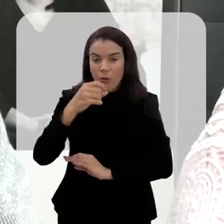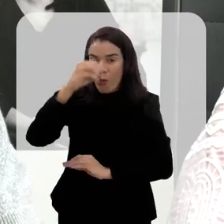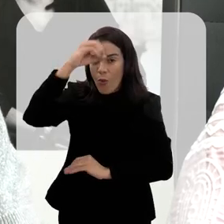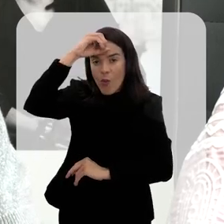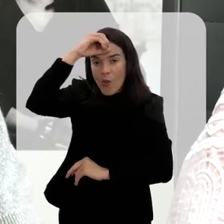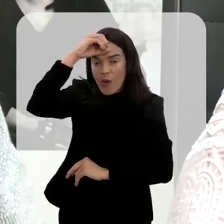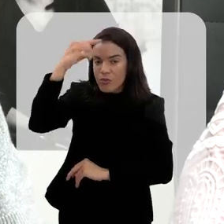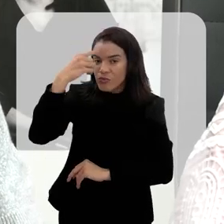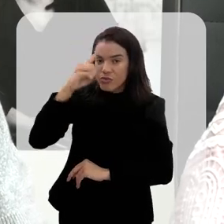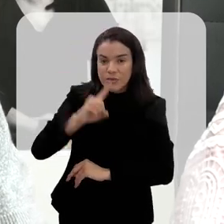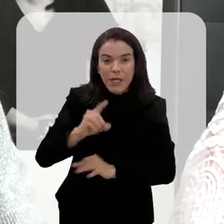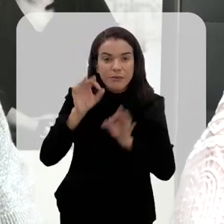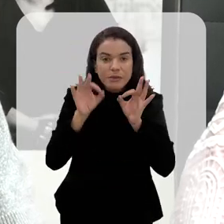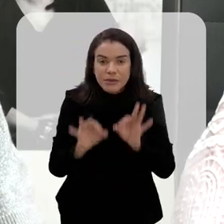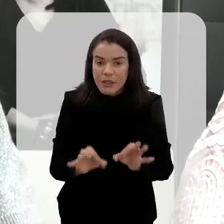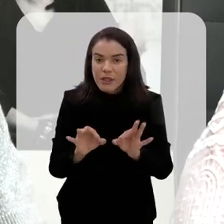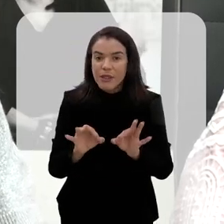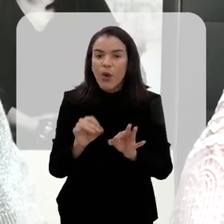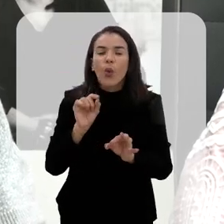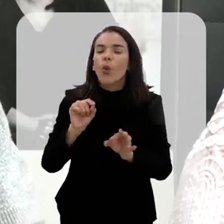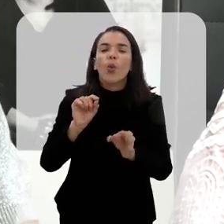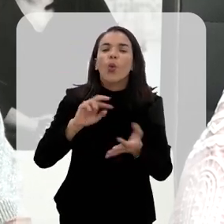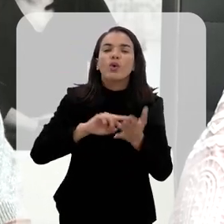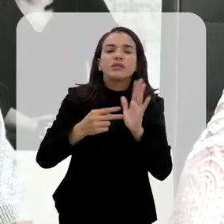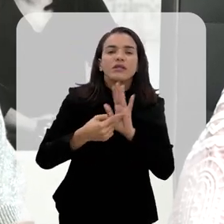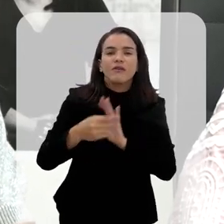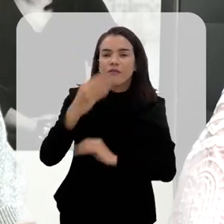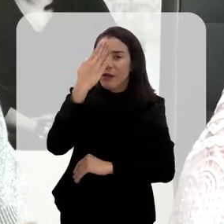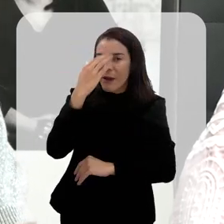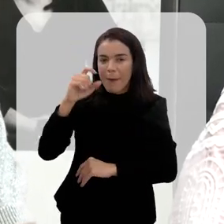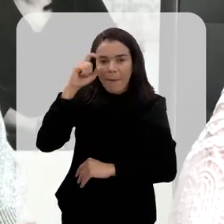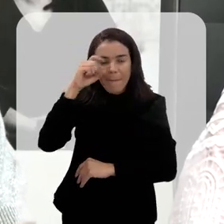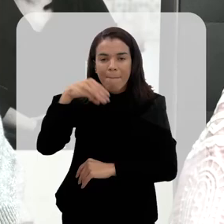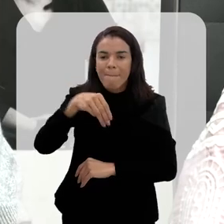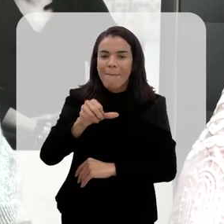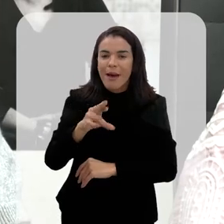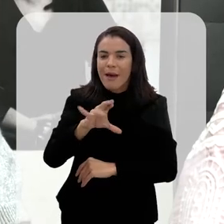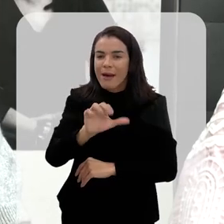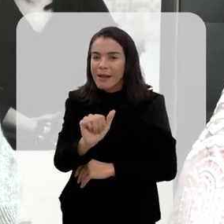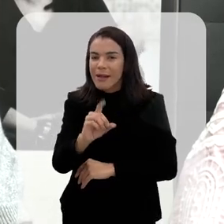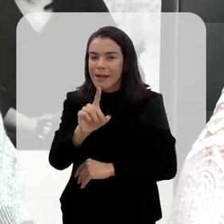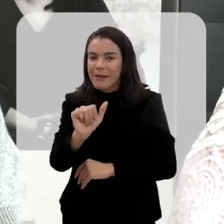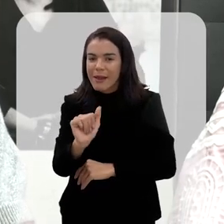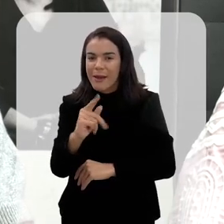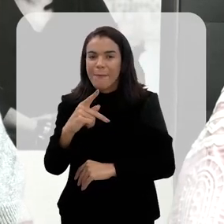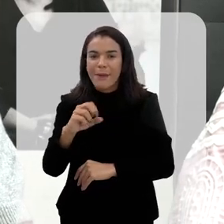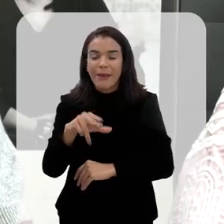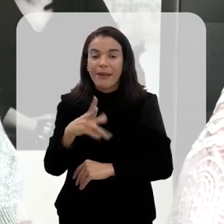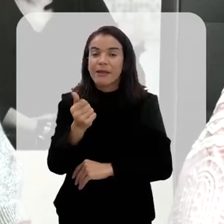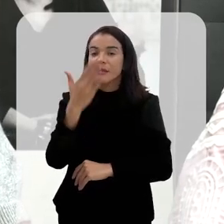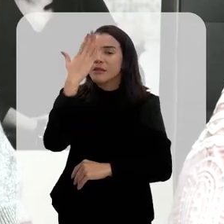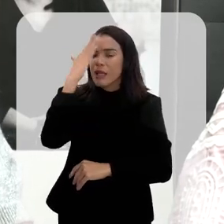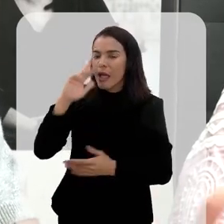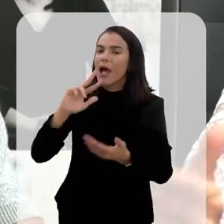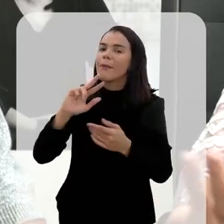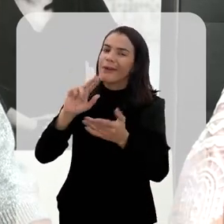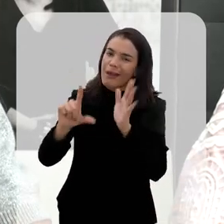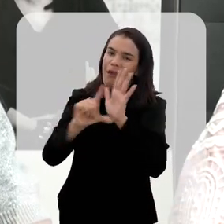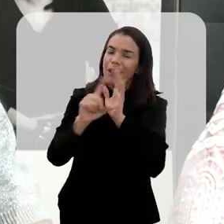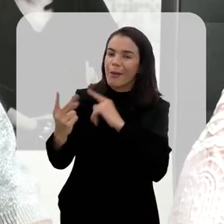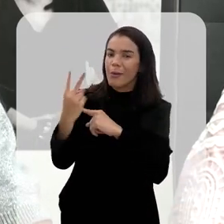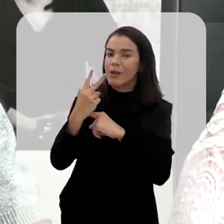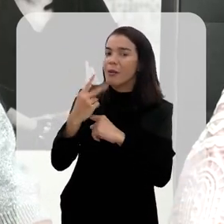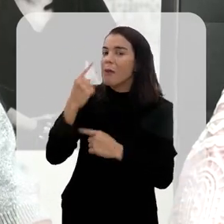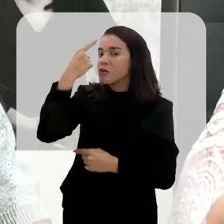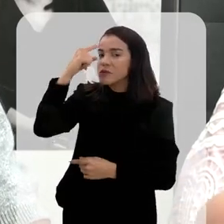mulheres não sabem exatamente o que é a Lei Maria da Penha. Elas só sabem que essa legislação